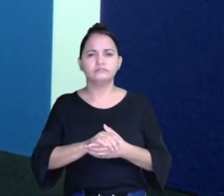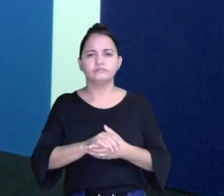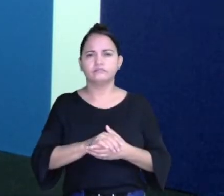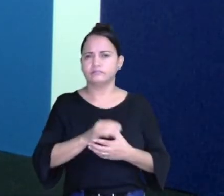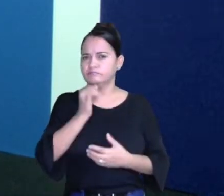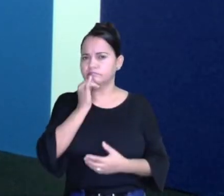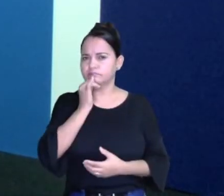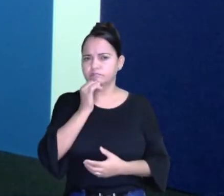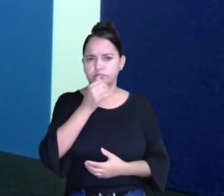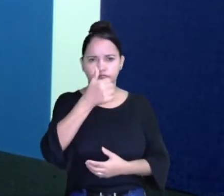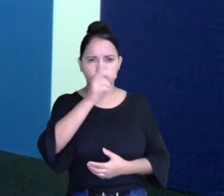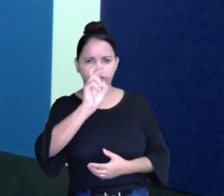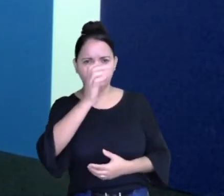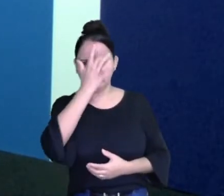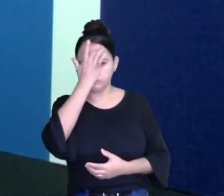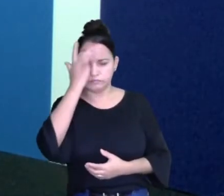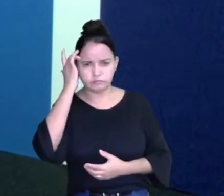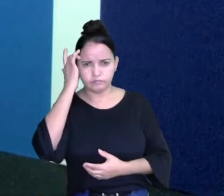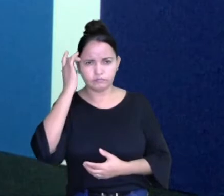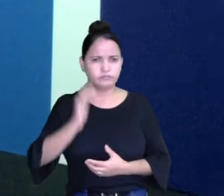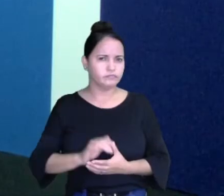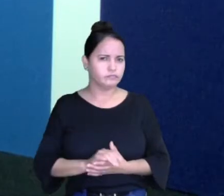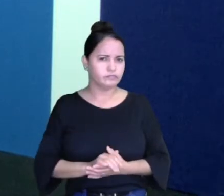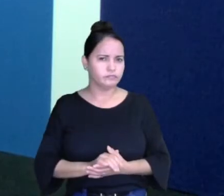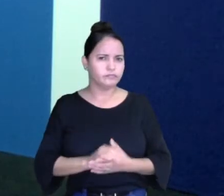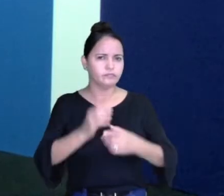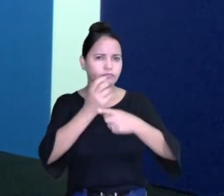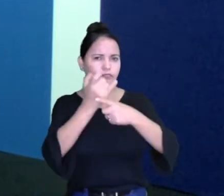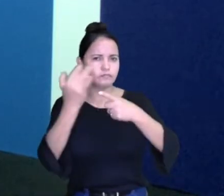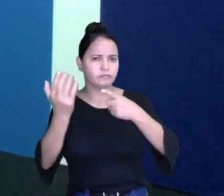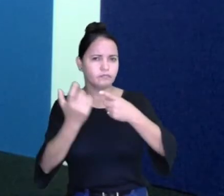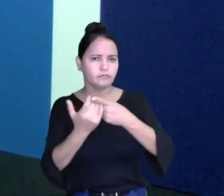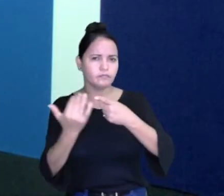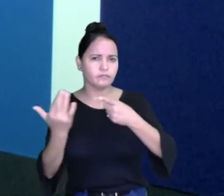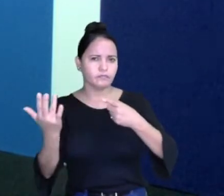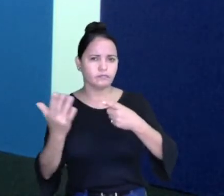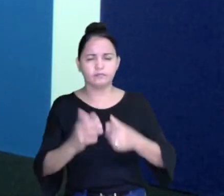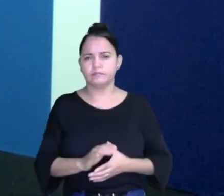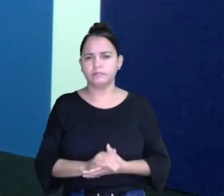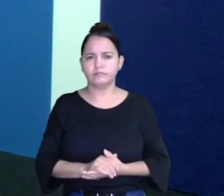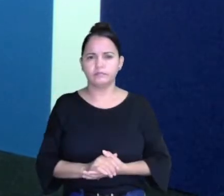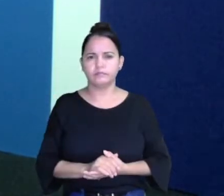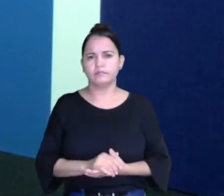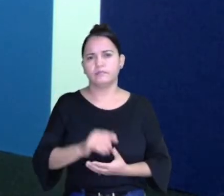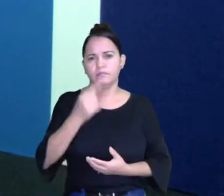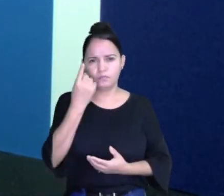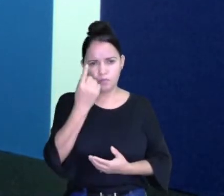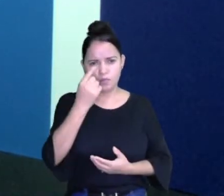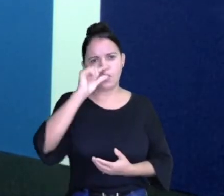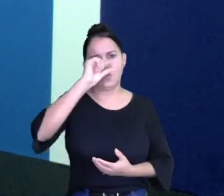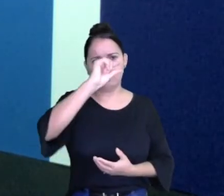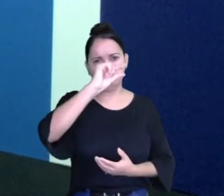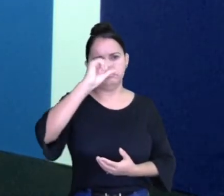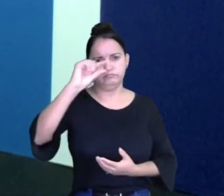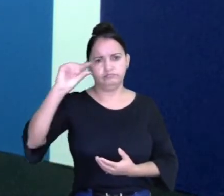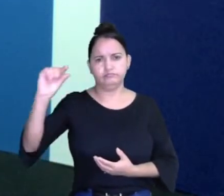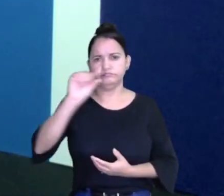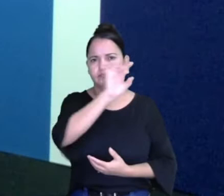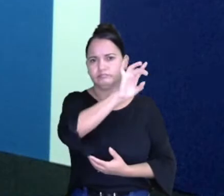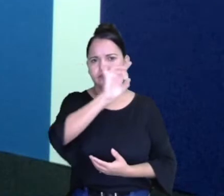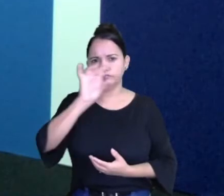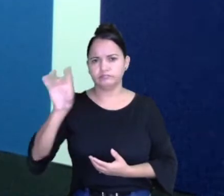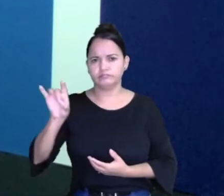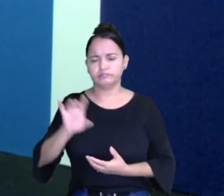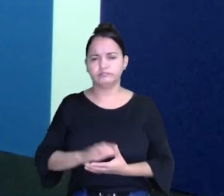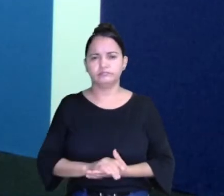15 pessoas, que fração elas iriam receber? Apenas um quadradinho desse, não é isso?